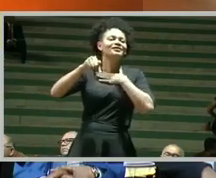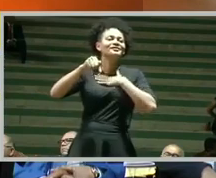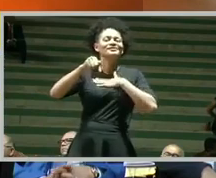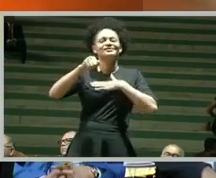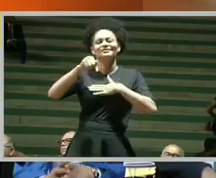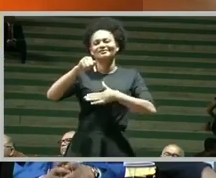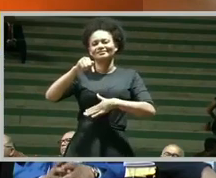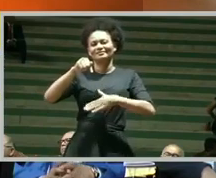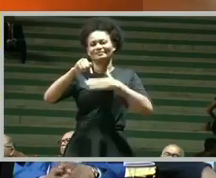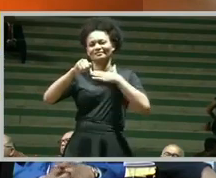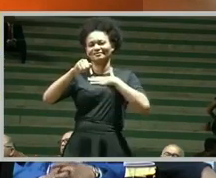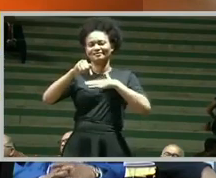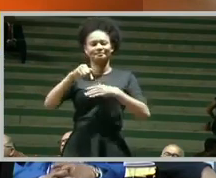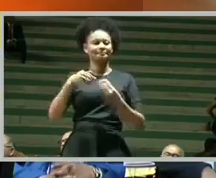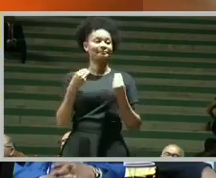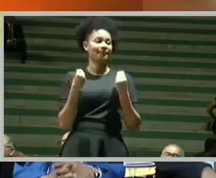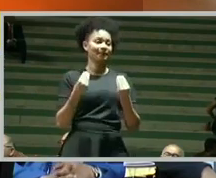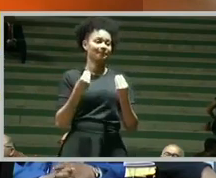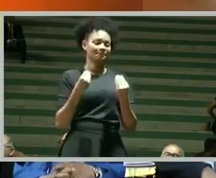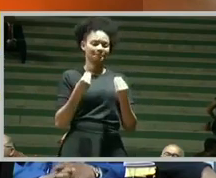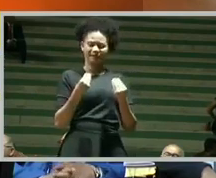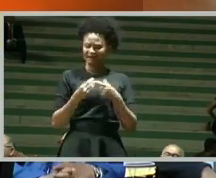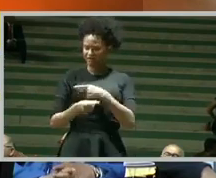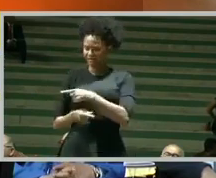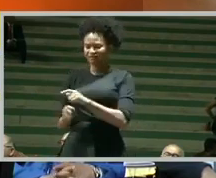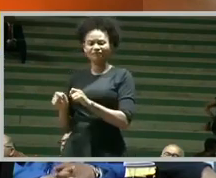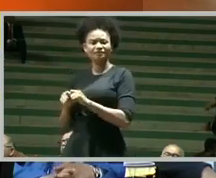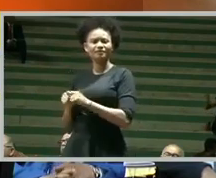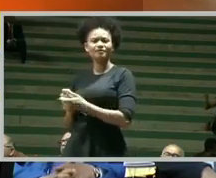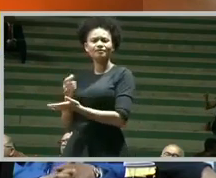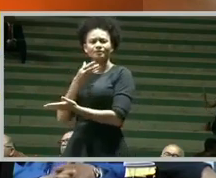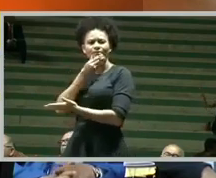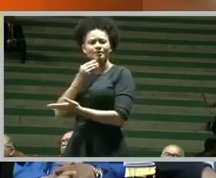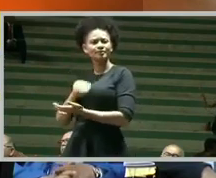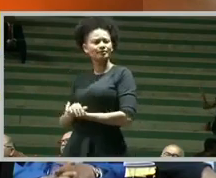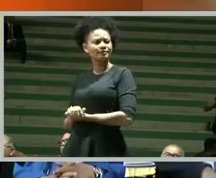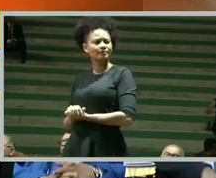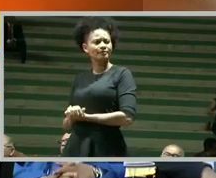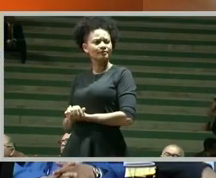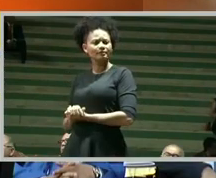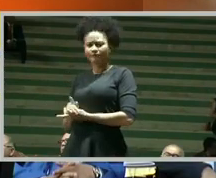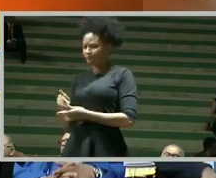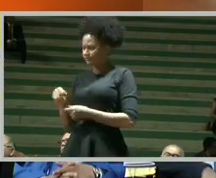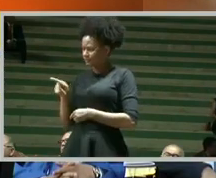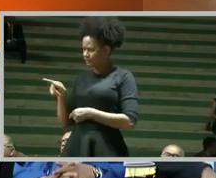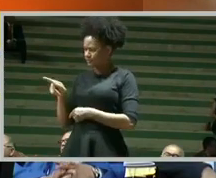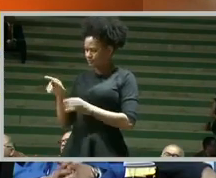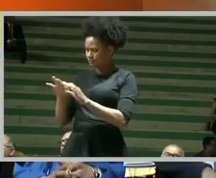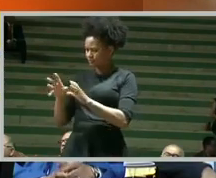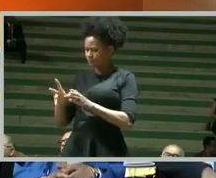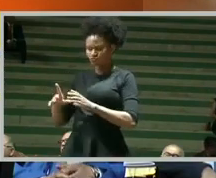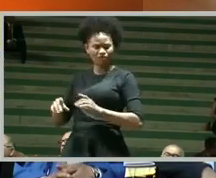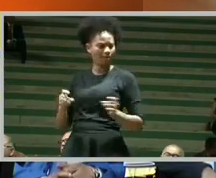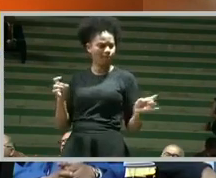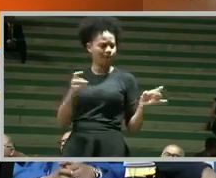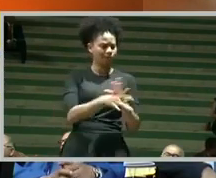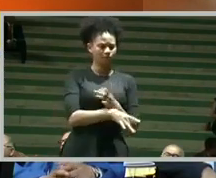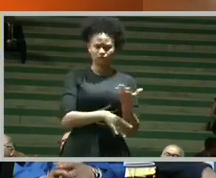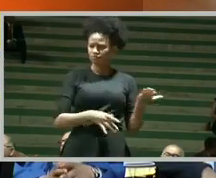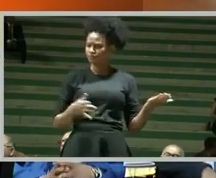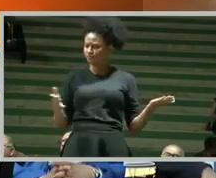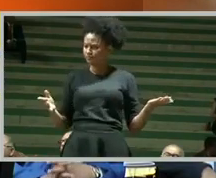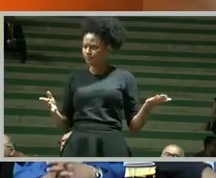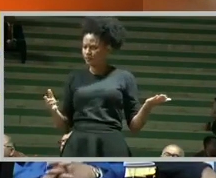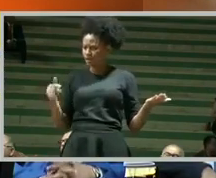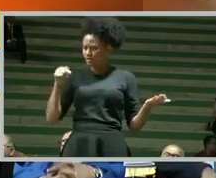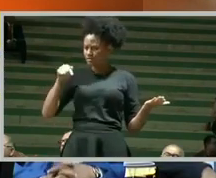Descansa. Então, para que Deus fez o homem? Se quando Deus o fez, tudo já estava feito, e